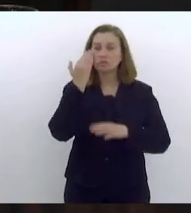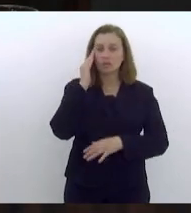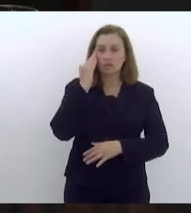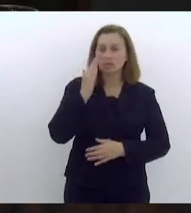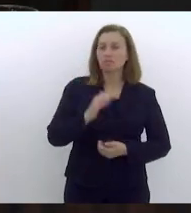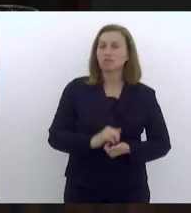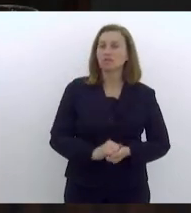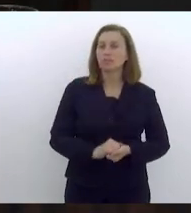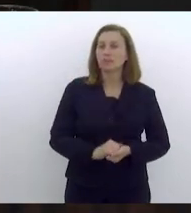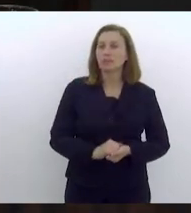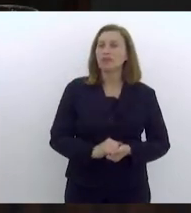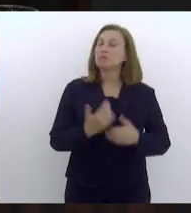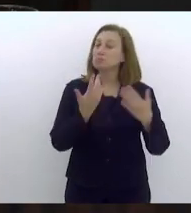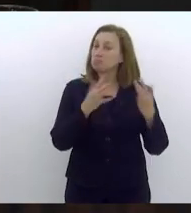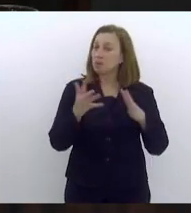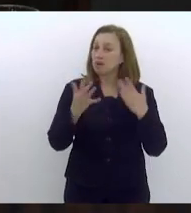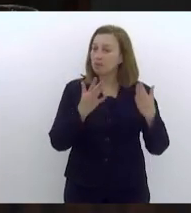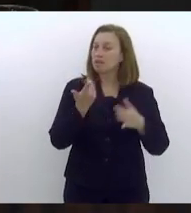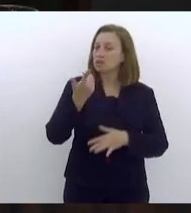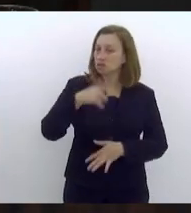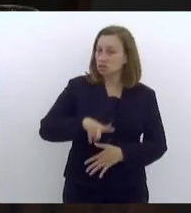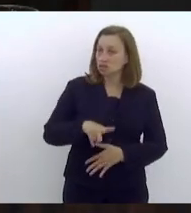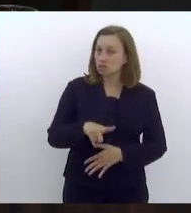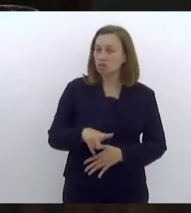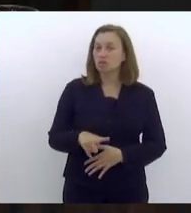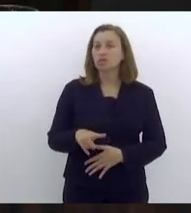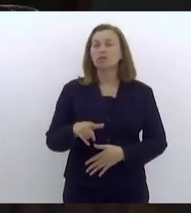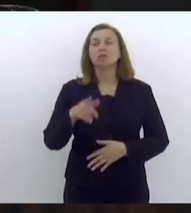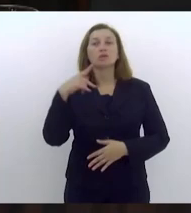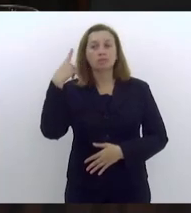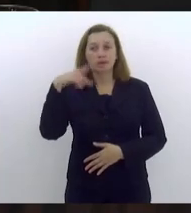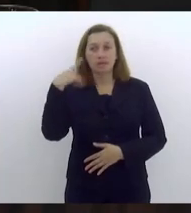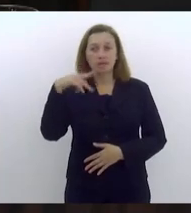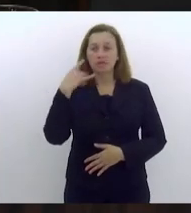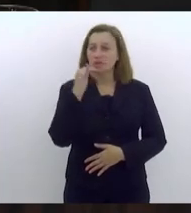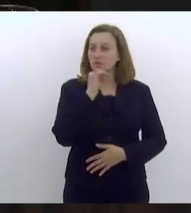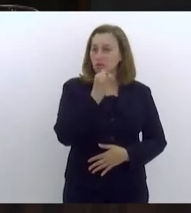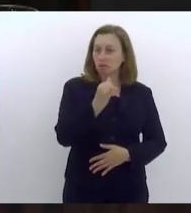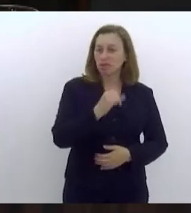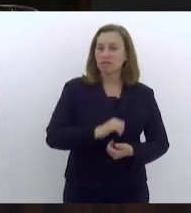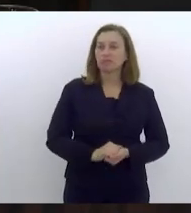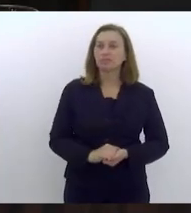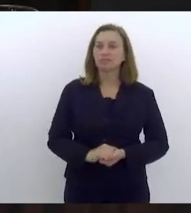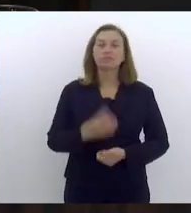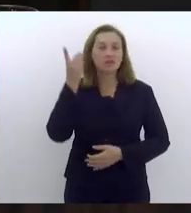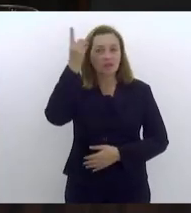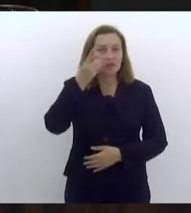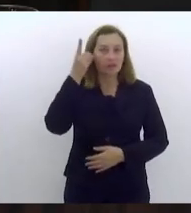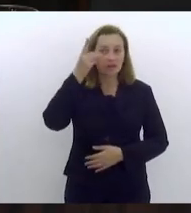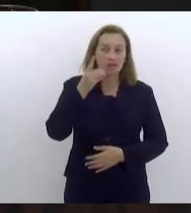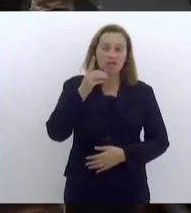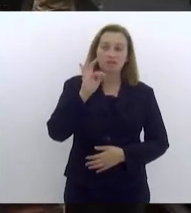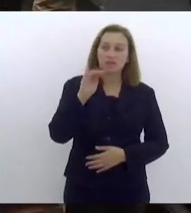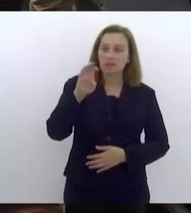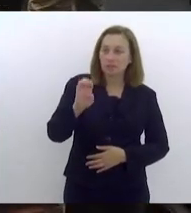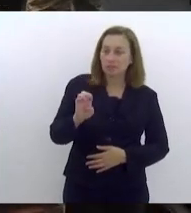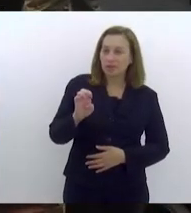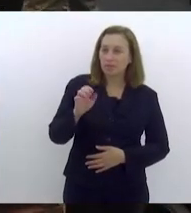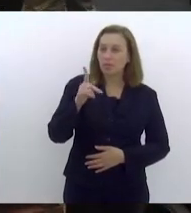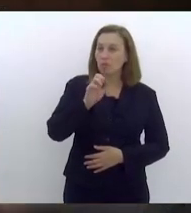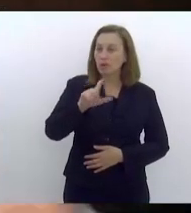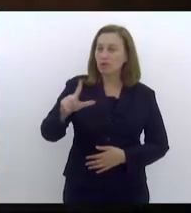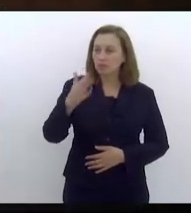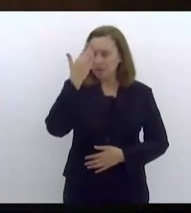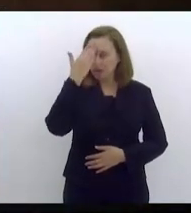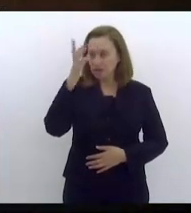entendimento. Parabéns mais uma vez ao Parlamento Fluminense. Parabéns. Deputado Felipe Pobel. Obrigado, presidente.